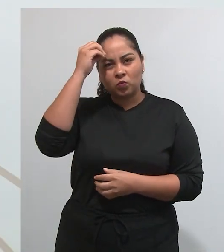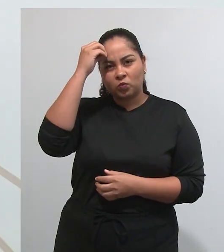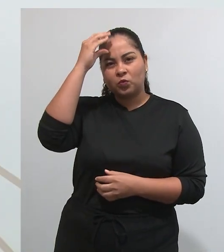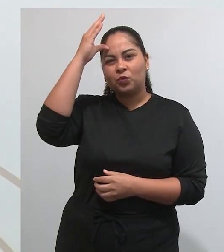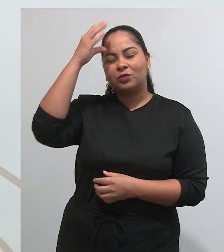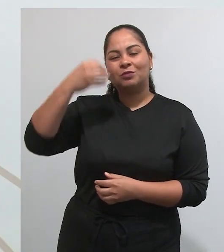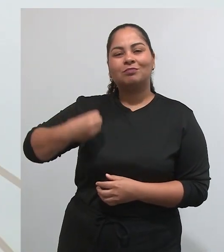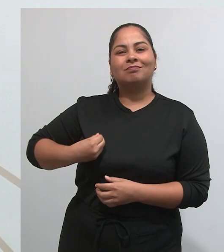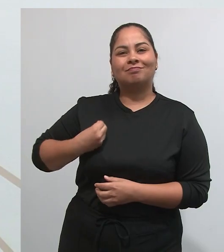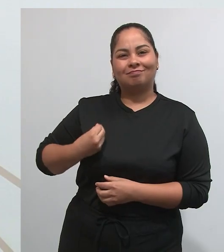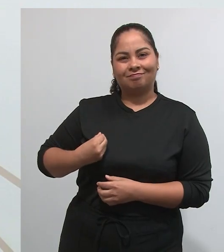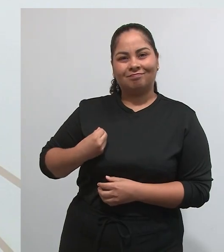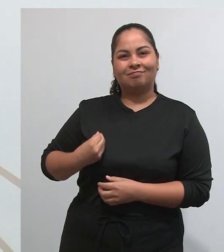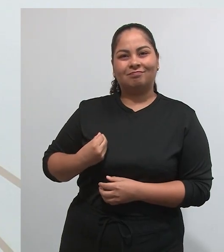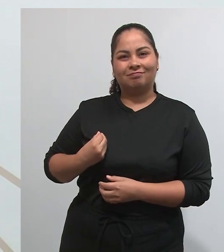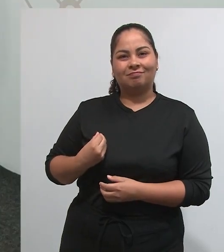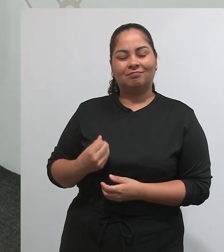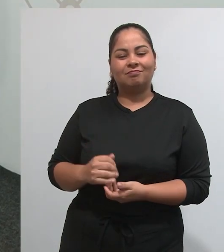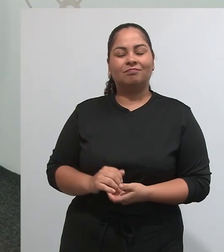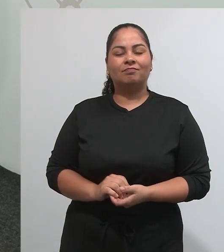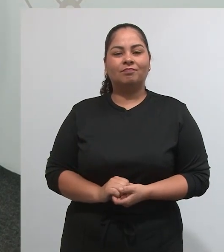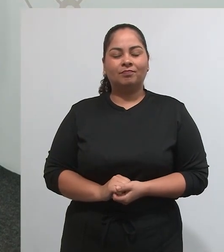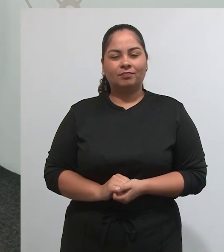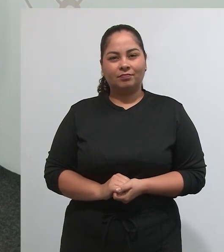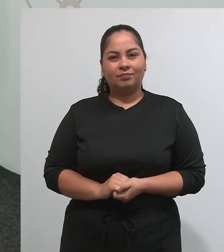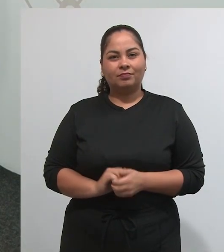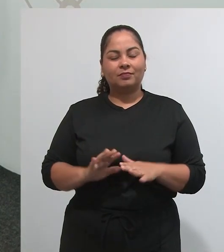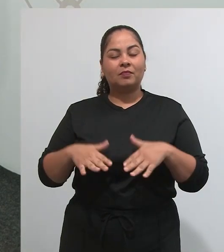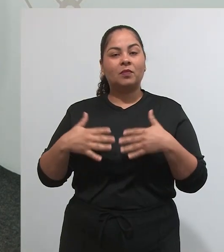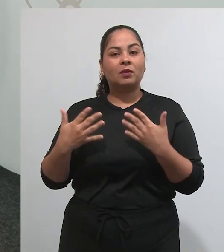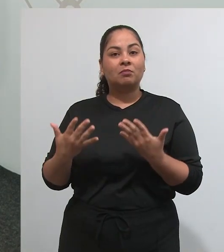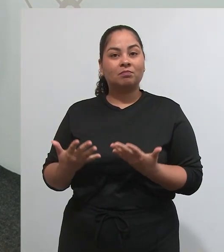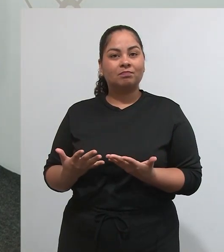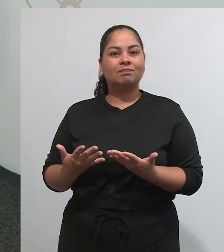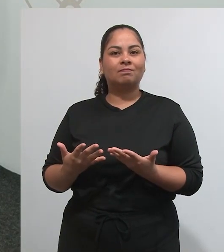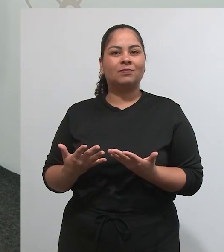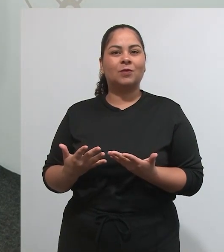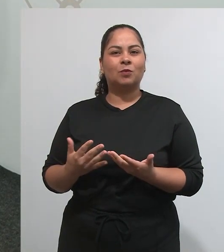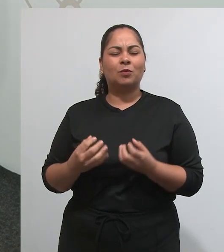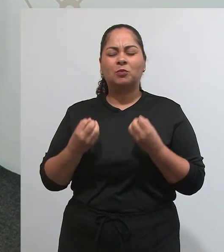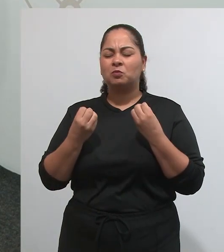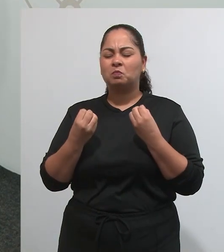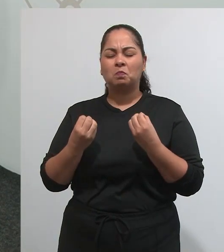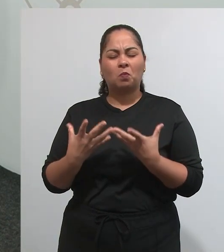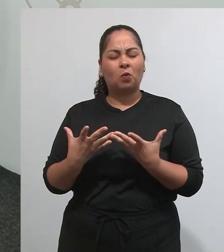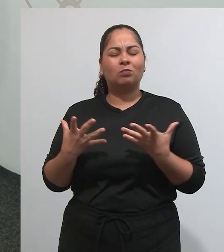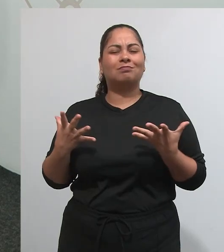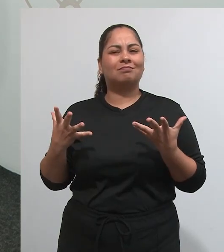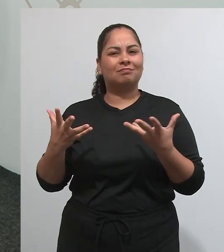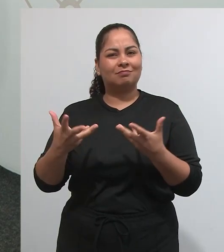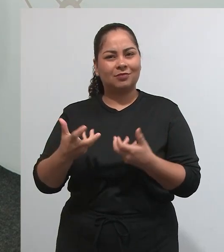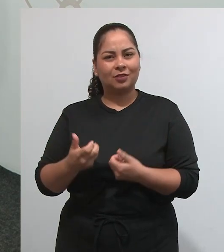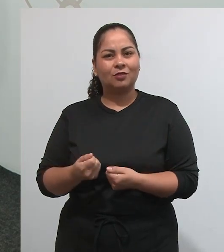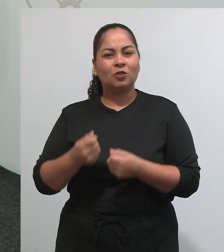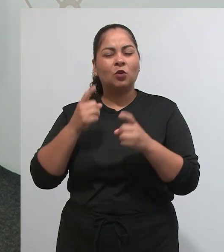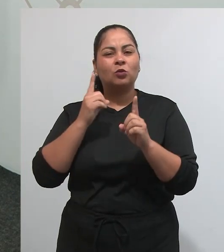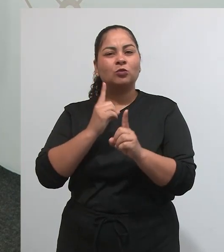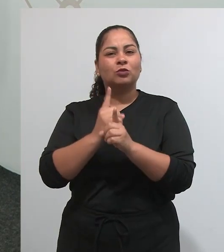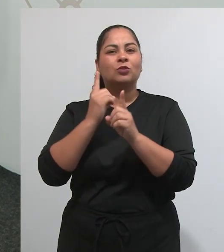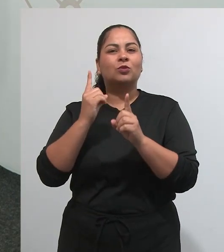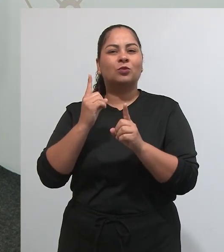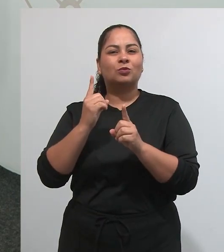um reconhecimento de vida. É isso mesmo, é um reconhecimento de vida. É uma coisa que não tem dinheiro que